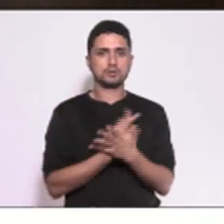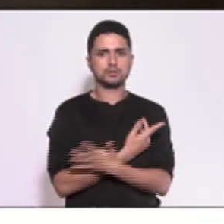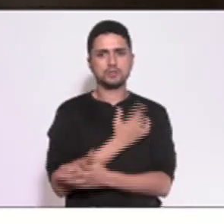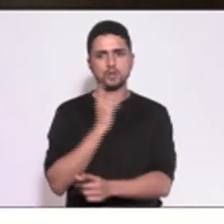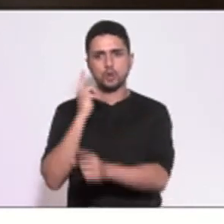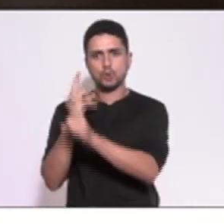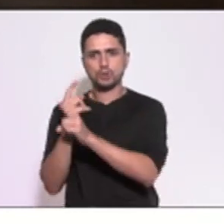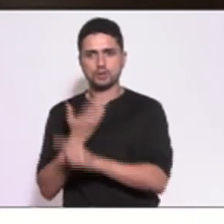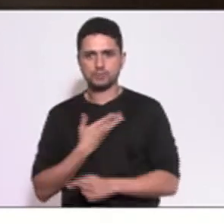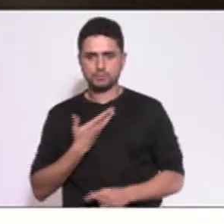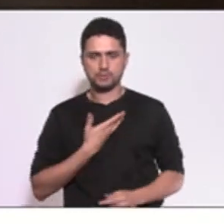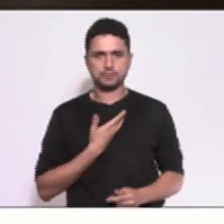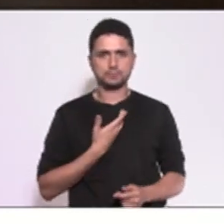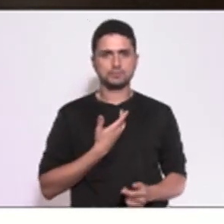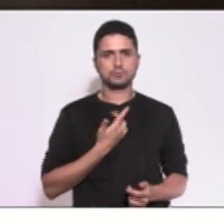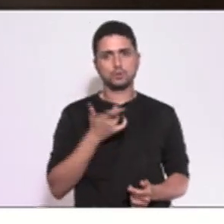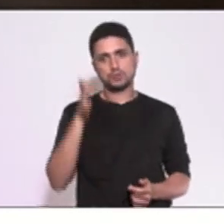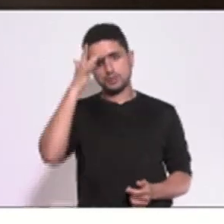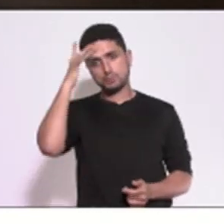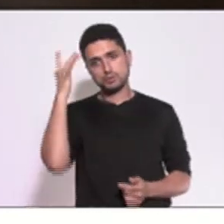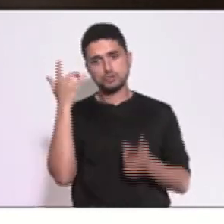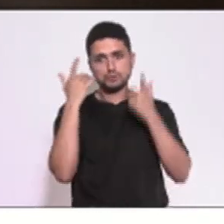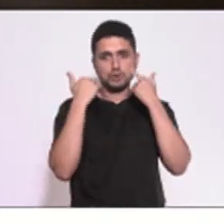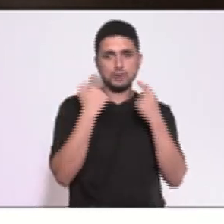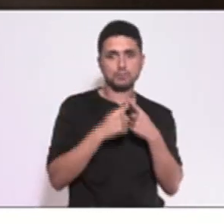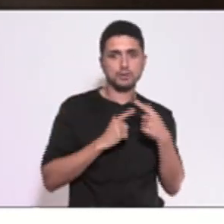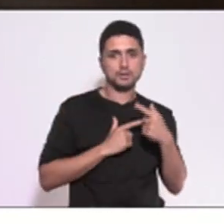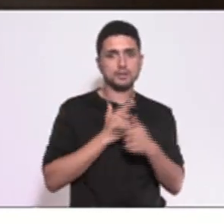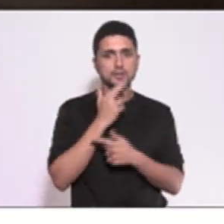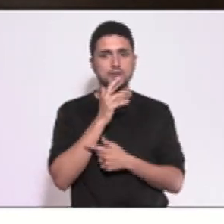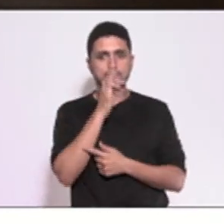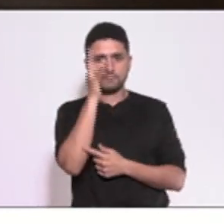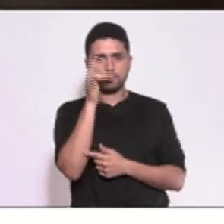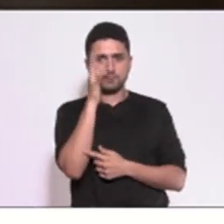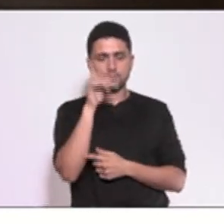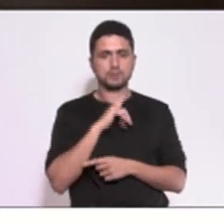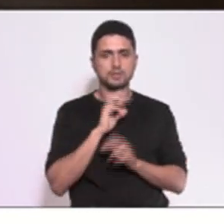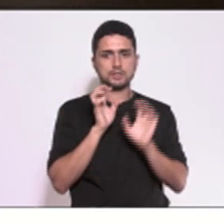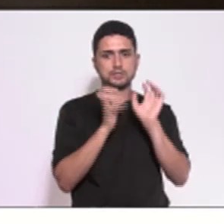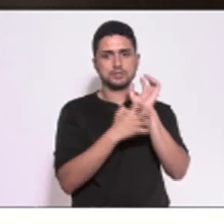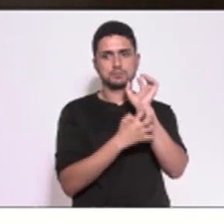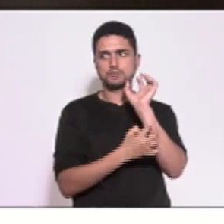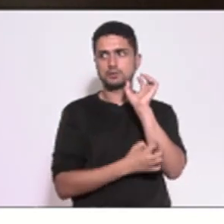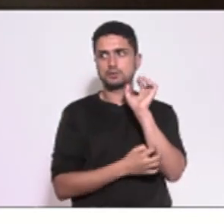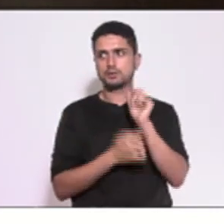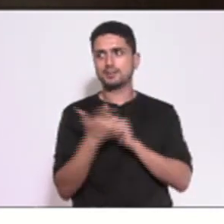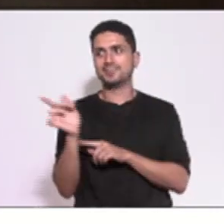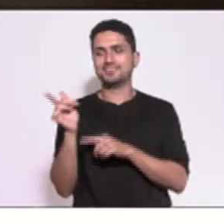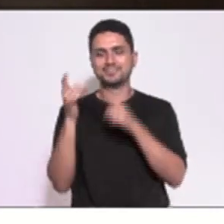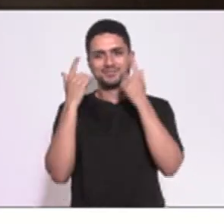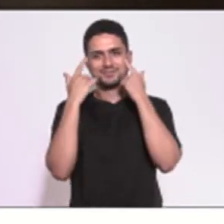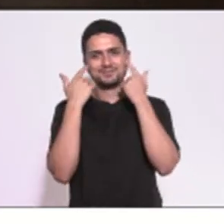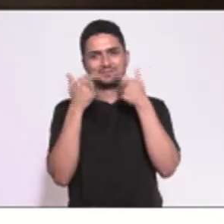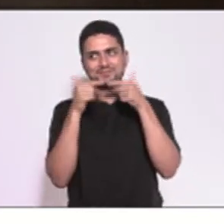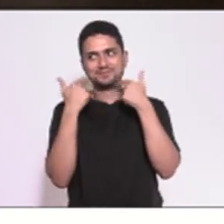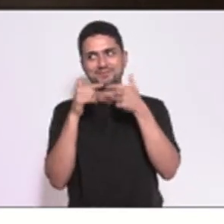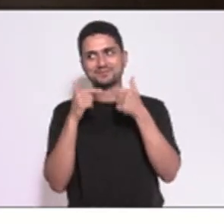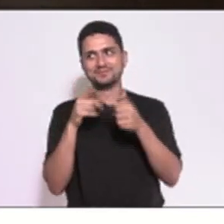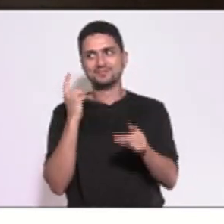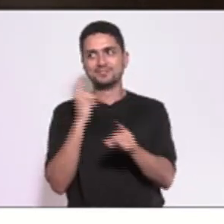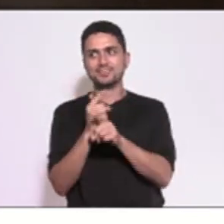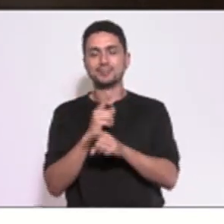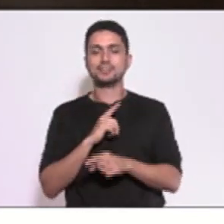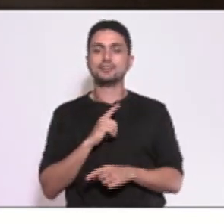têm espinhos, e há outras que sorriem por saber que os espinhos têm rosas. E foi esse sempre o seu maior ensinamento para todos nós,